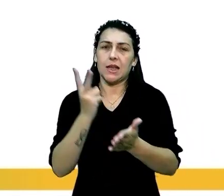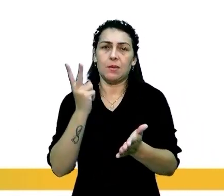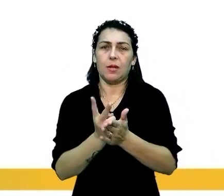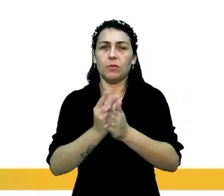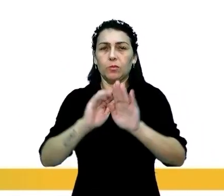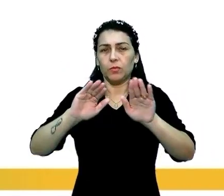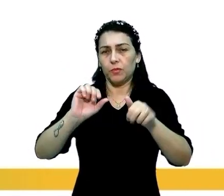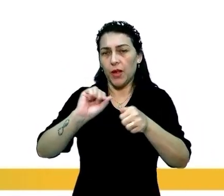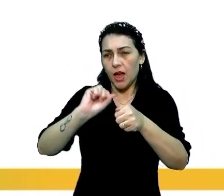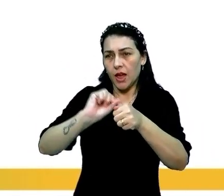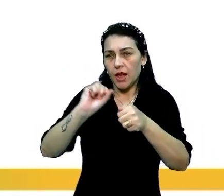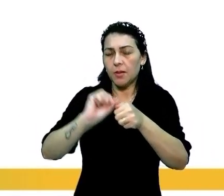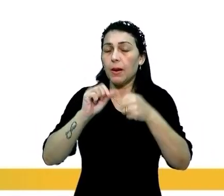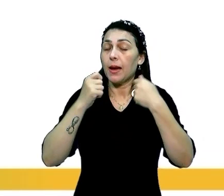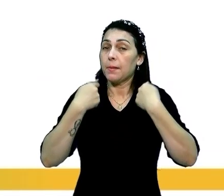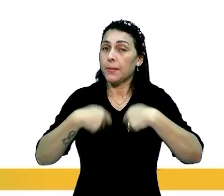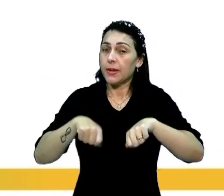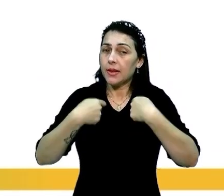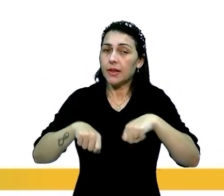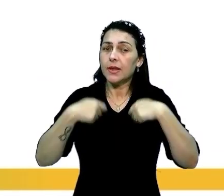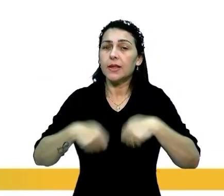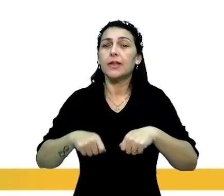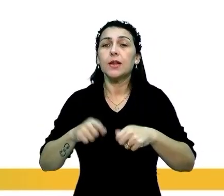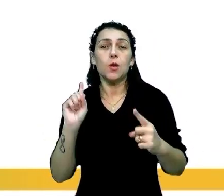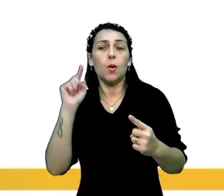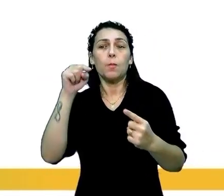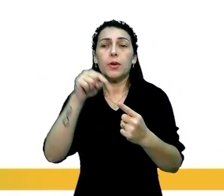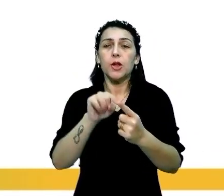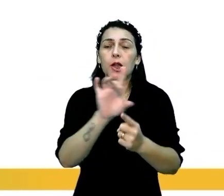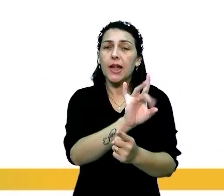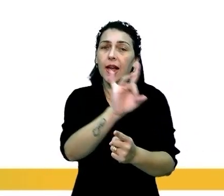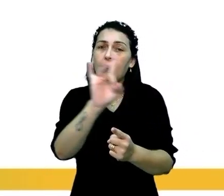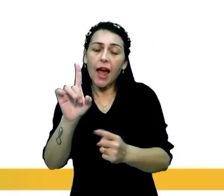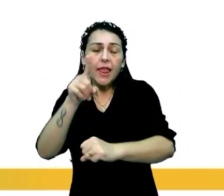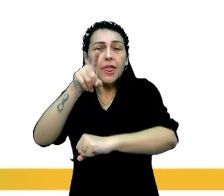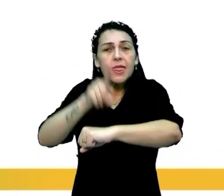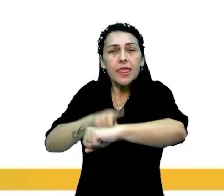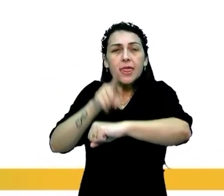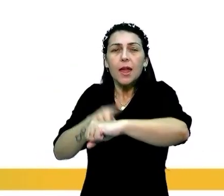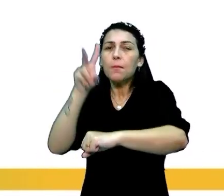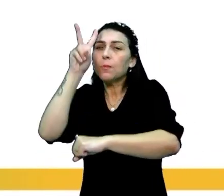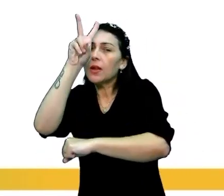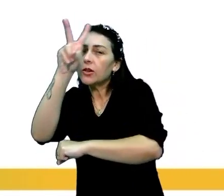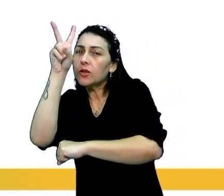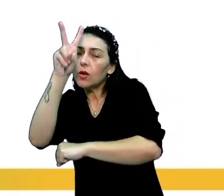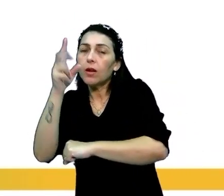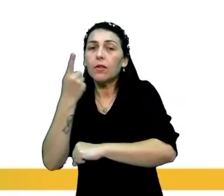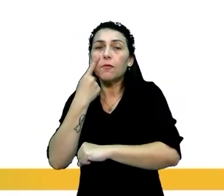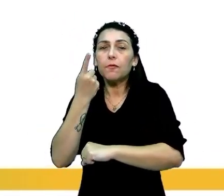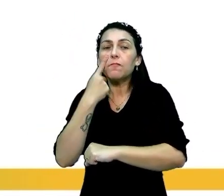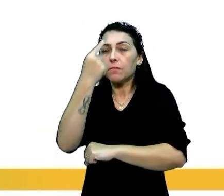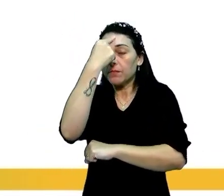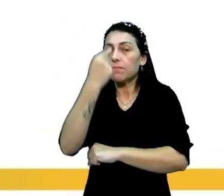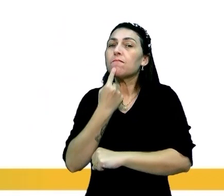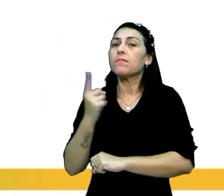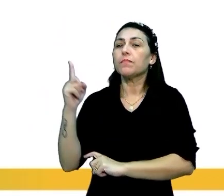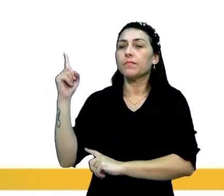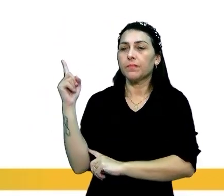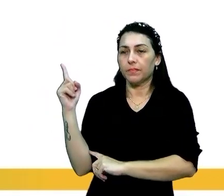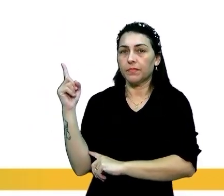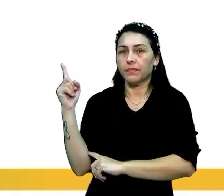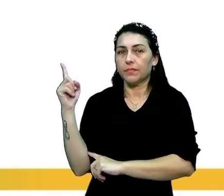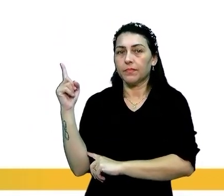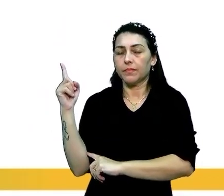moldado para atender às necessidades e objetivos de cada época histórica. Observem essa imagem, ela é